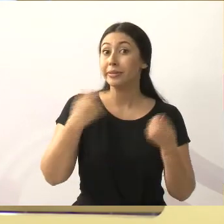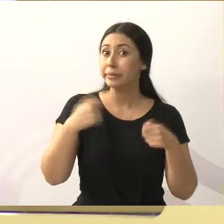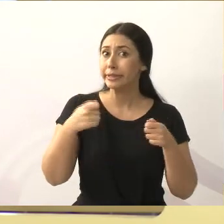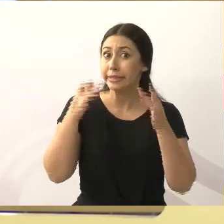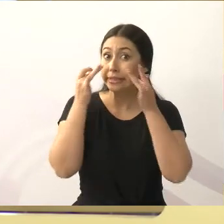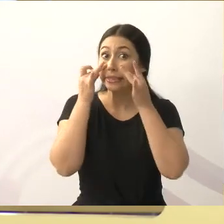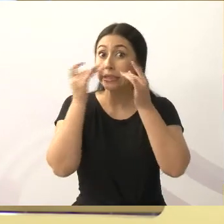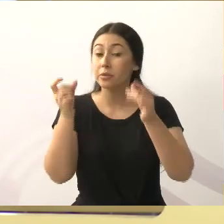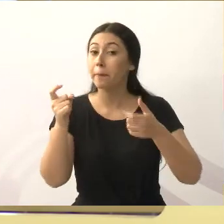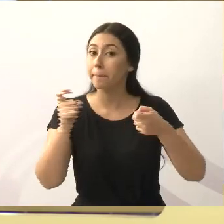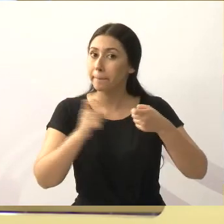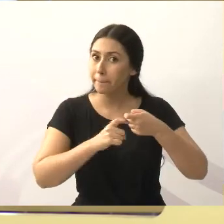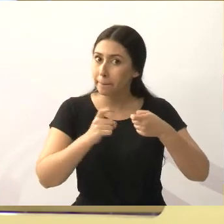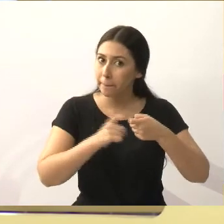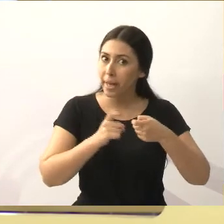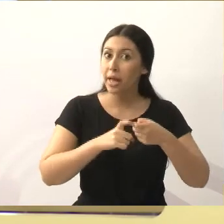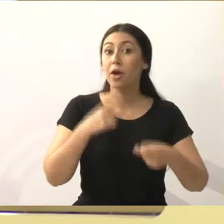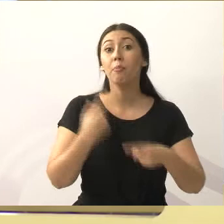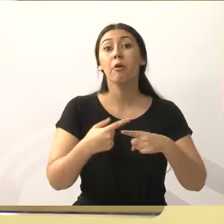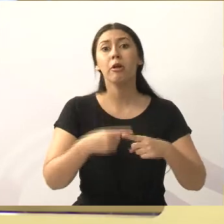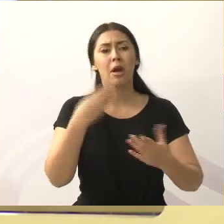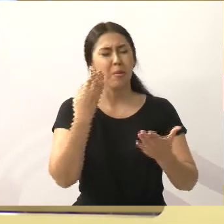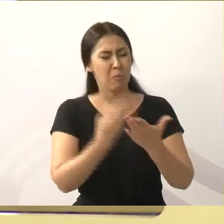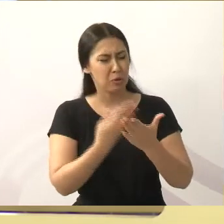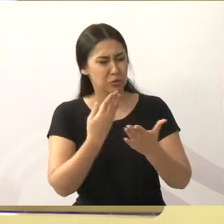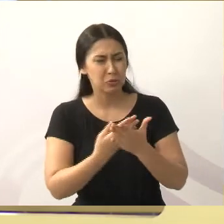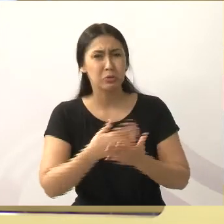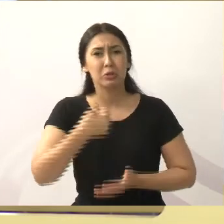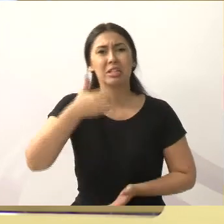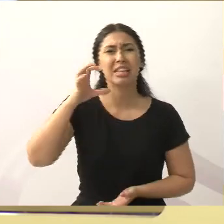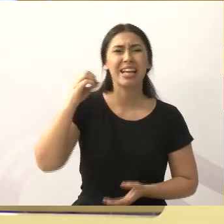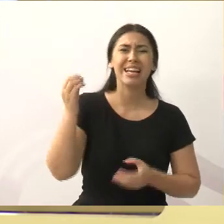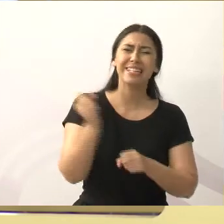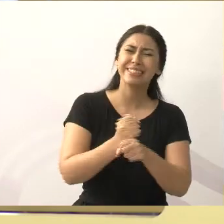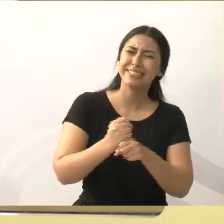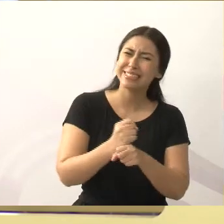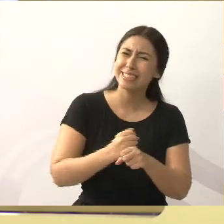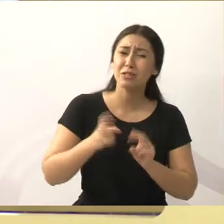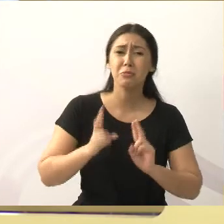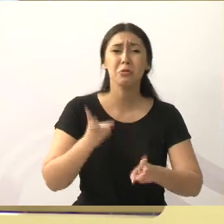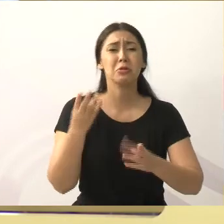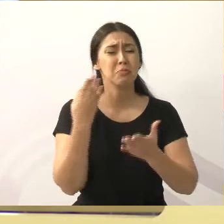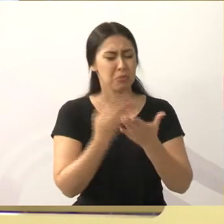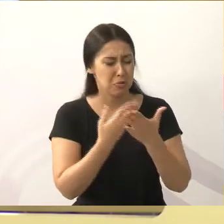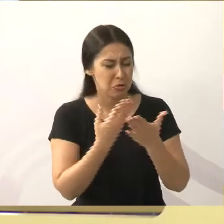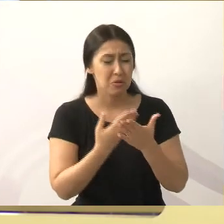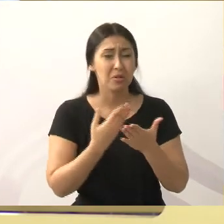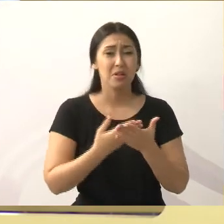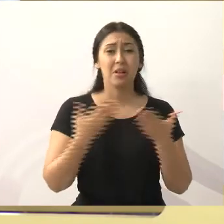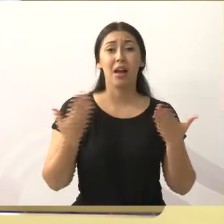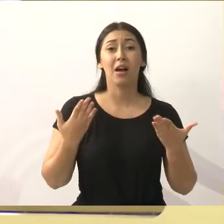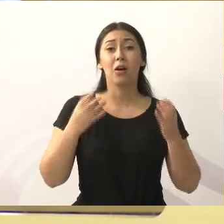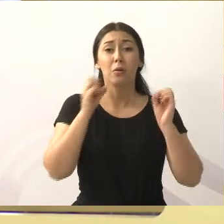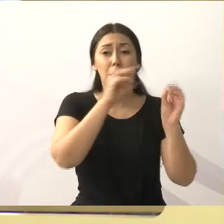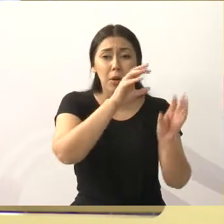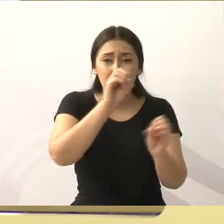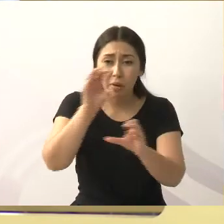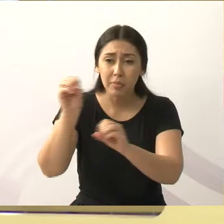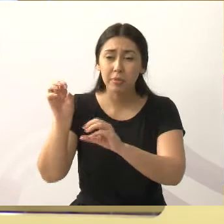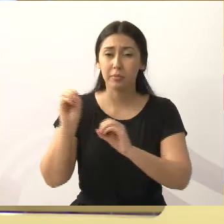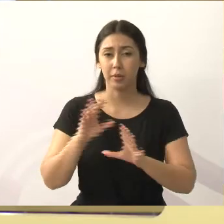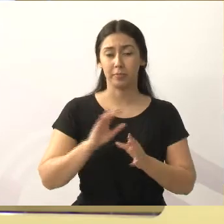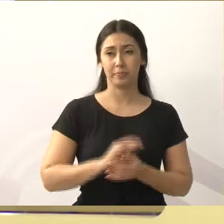médicos que estudou aí mais de 10 anos e continua estudando para dar o exemplo para o povo.